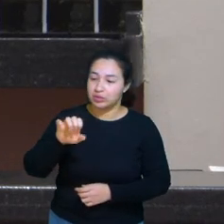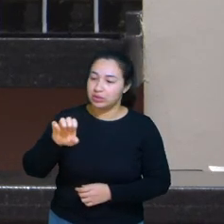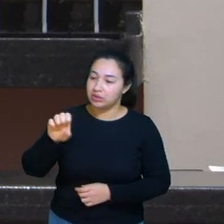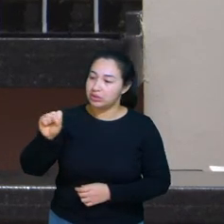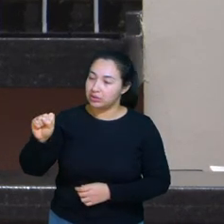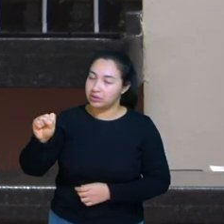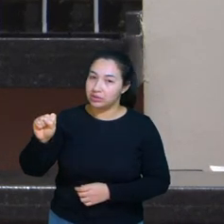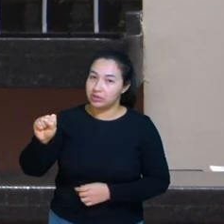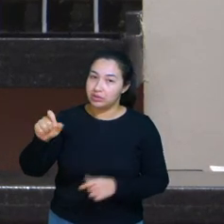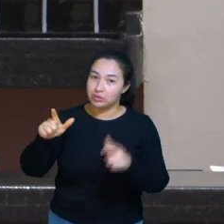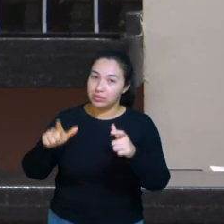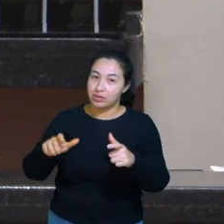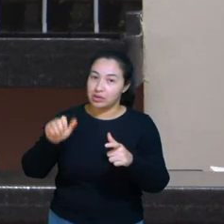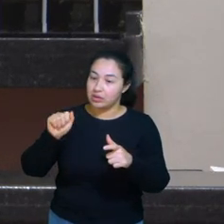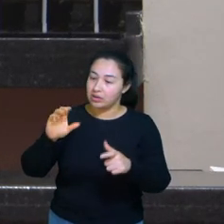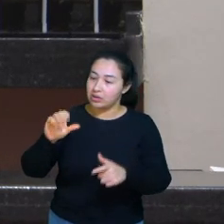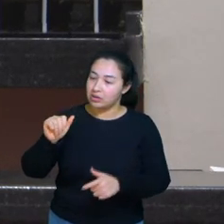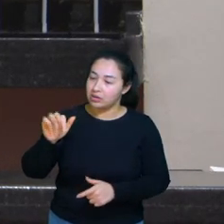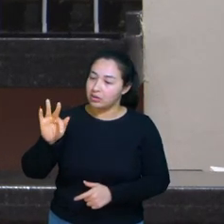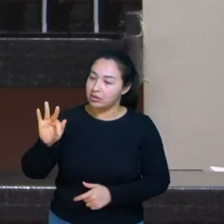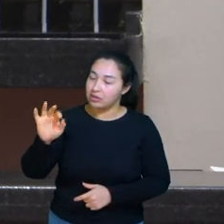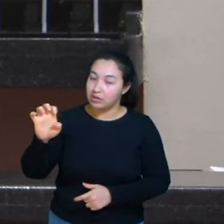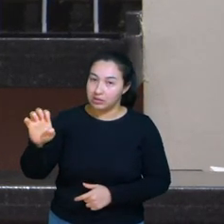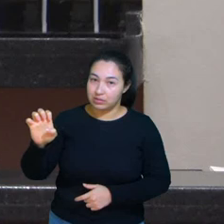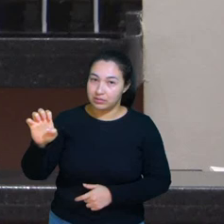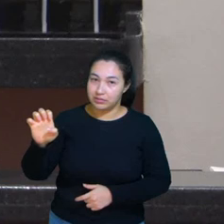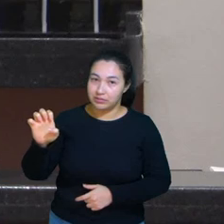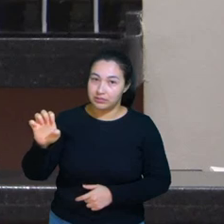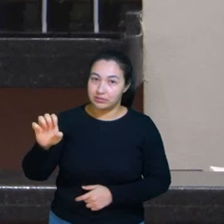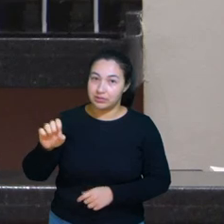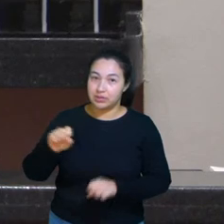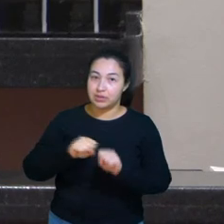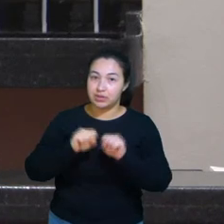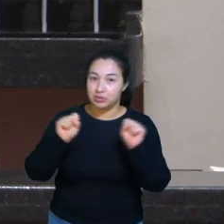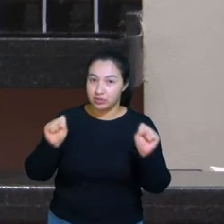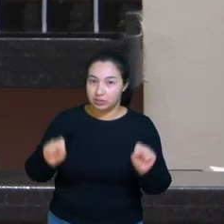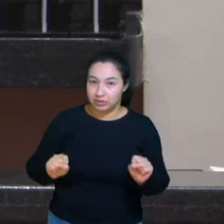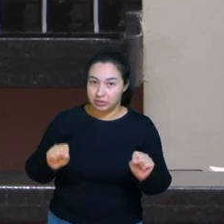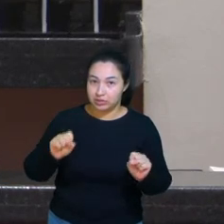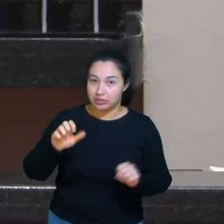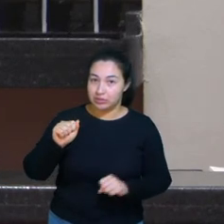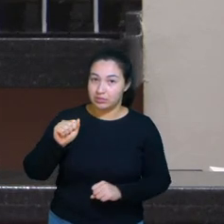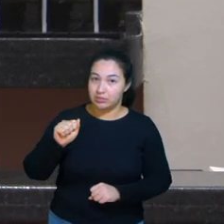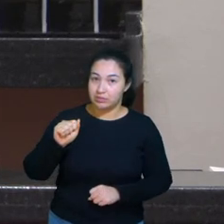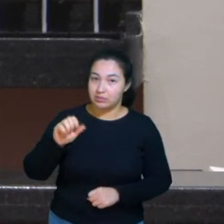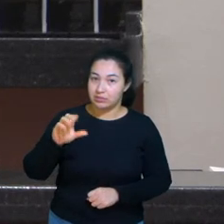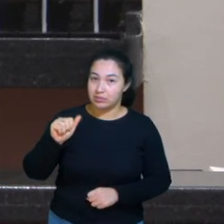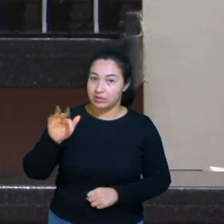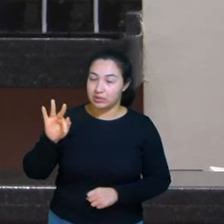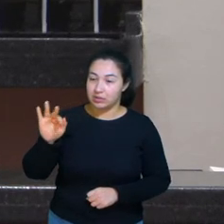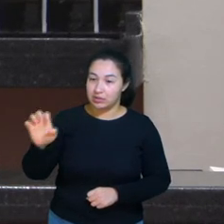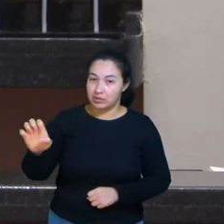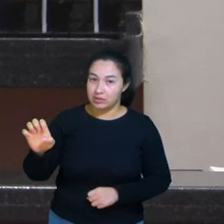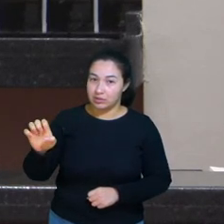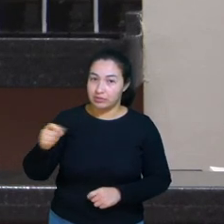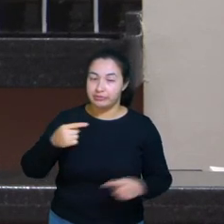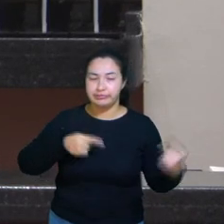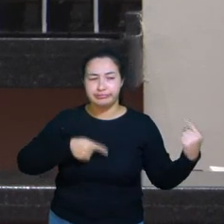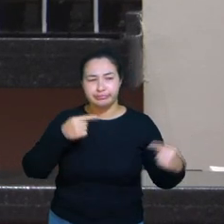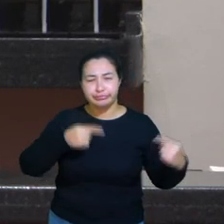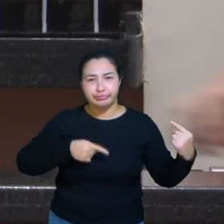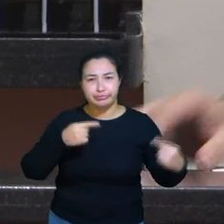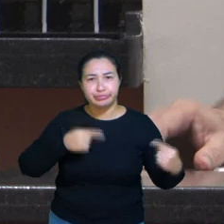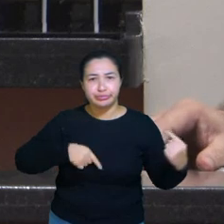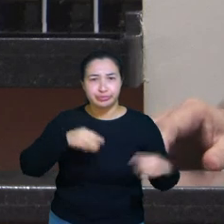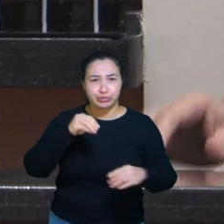então aqui como representante eh do sistema CAF e especificamente das discussões feitas